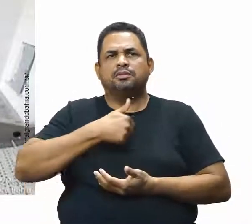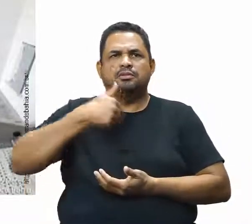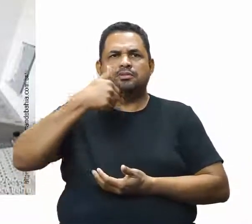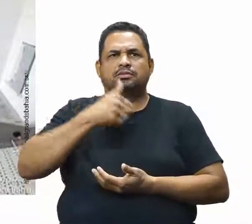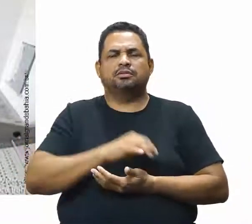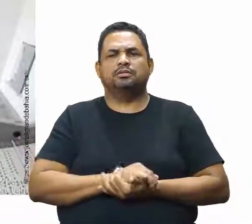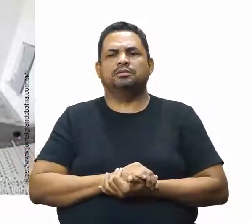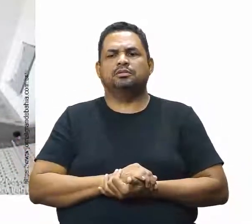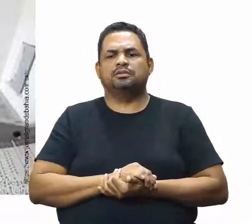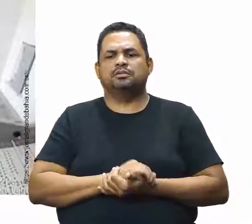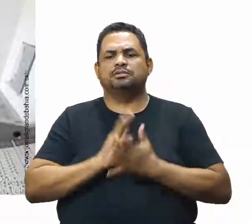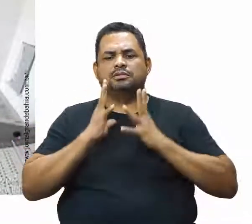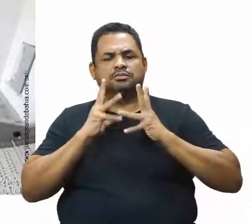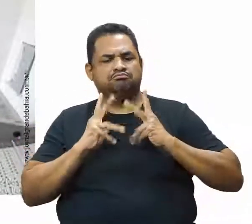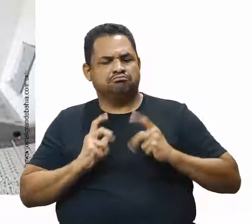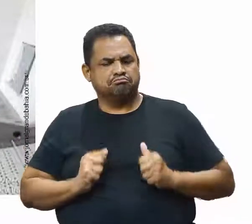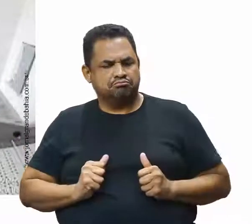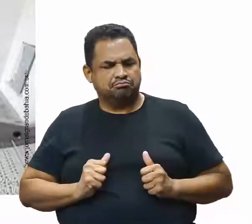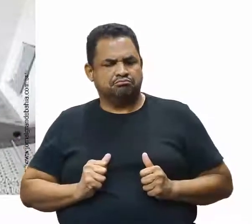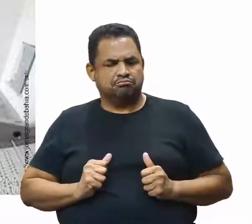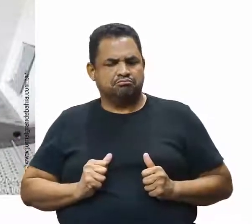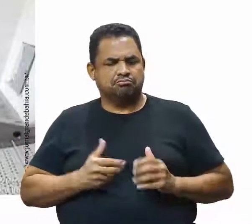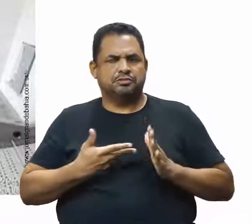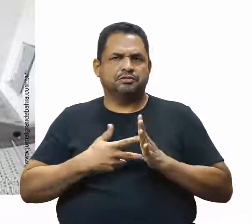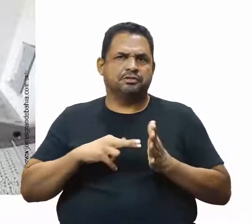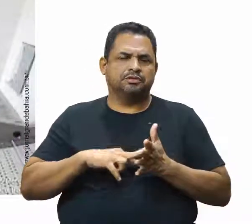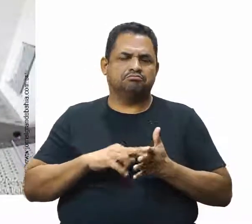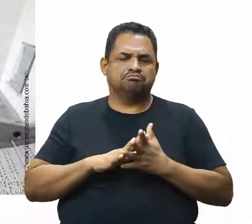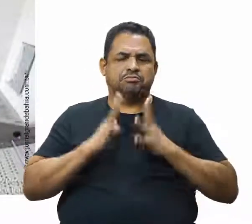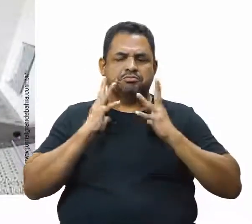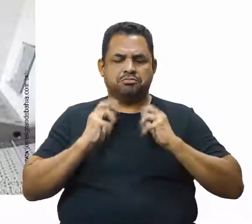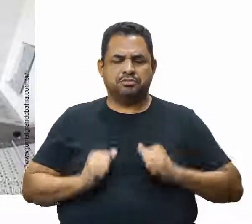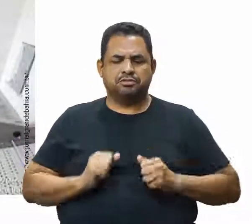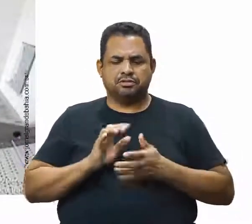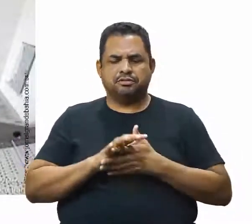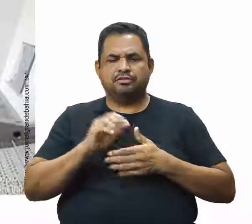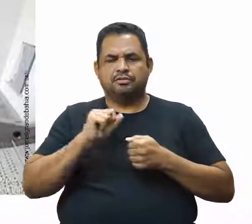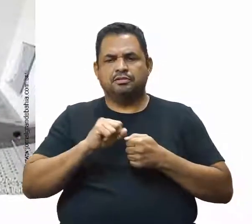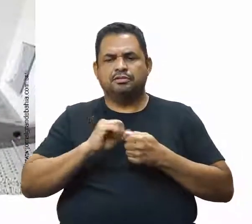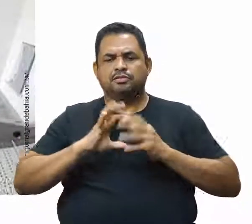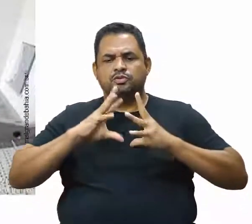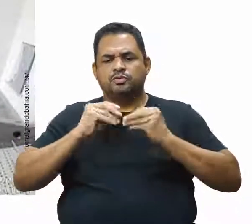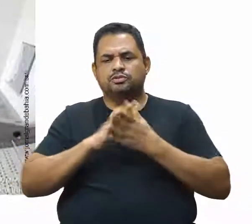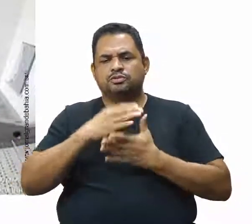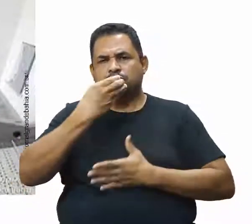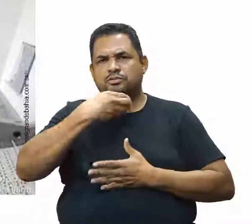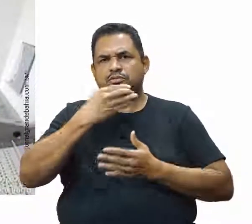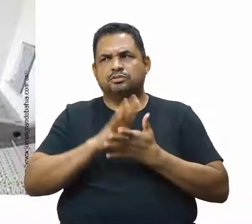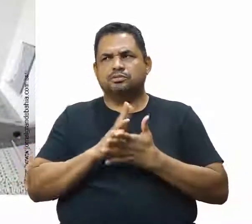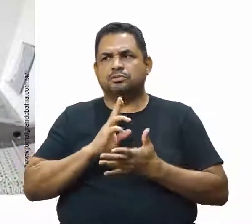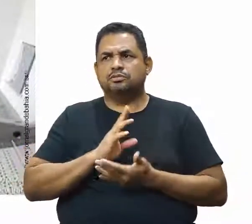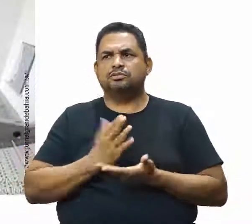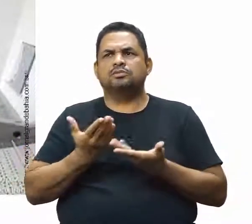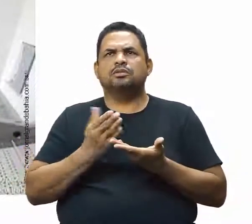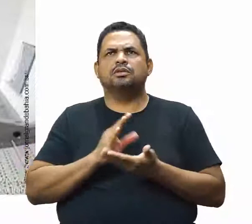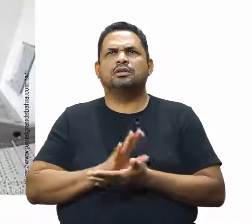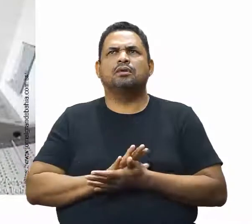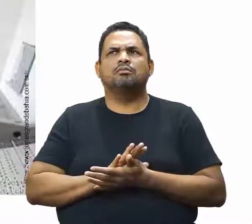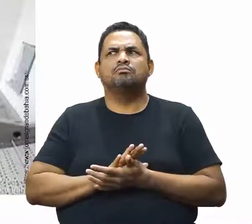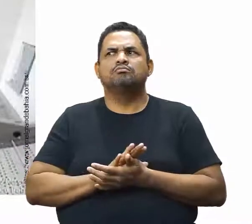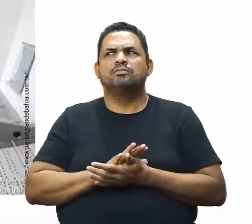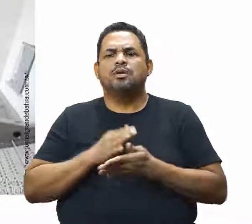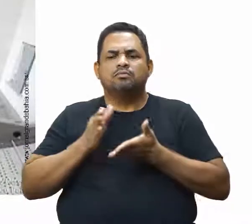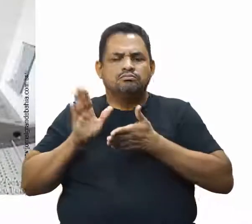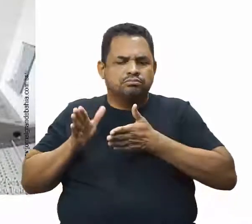beneficiamento, limpeza, feito todas as frutas, e o processamento, professor. Um